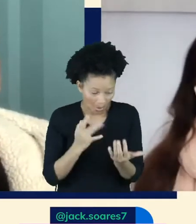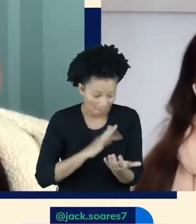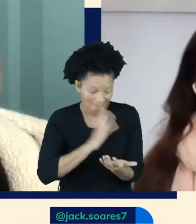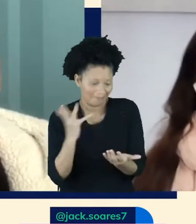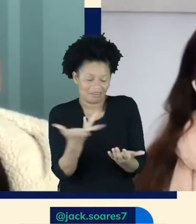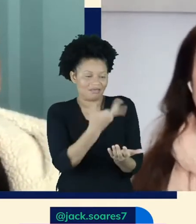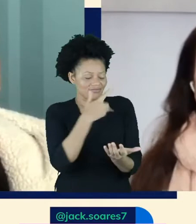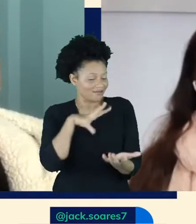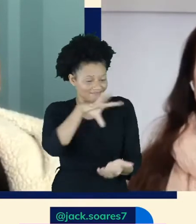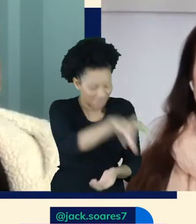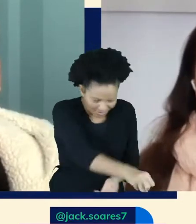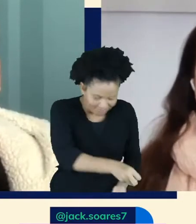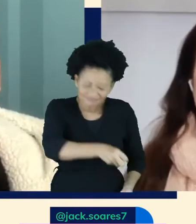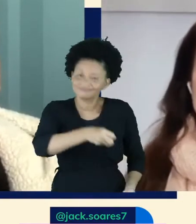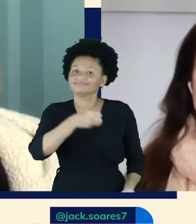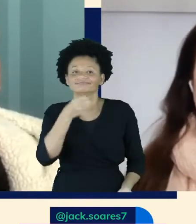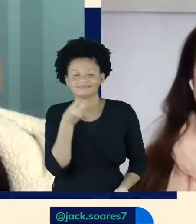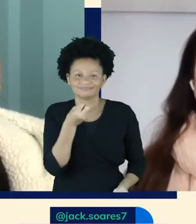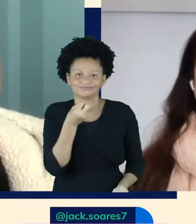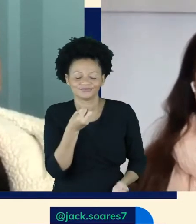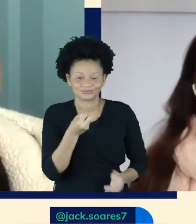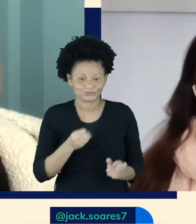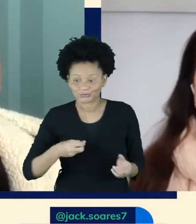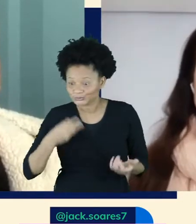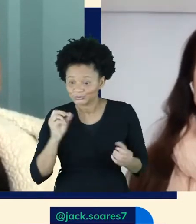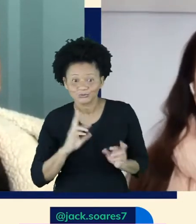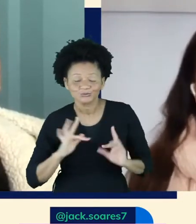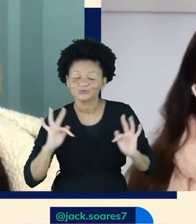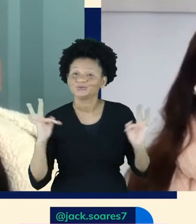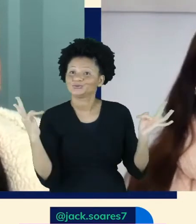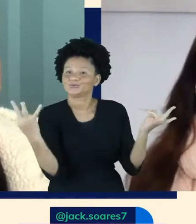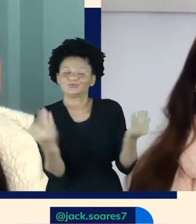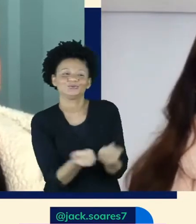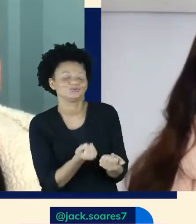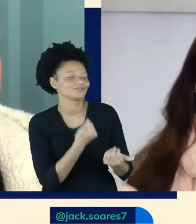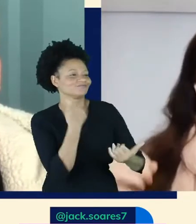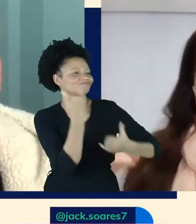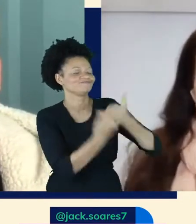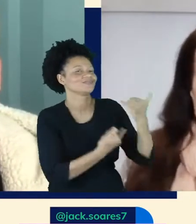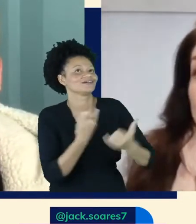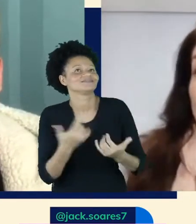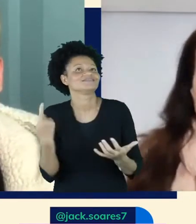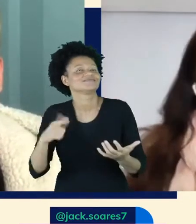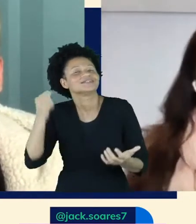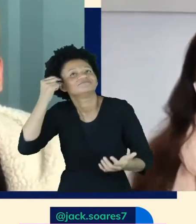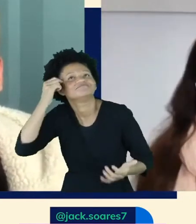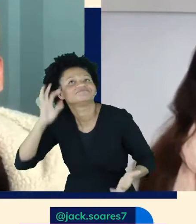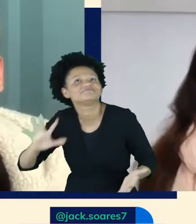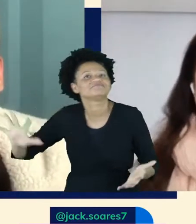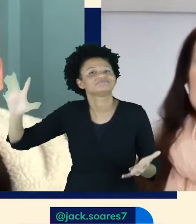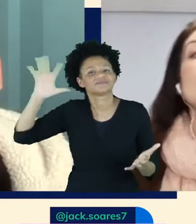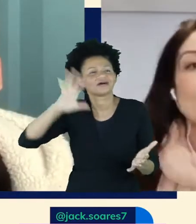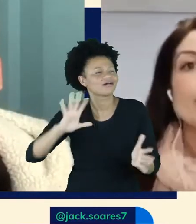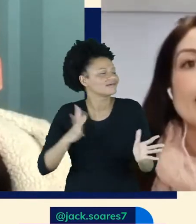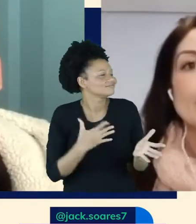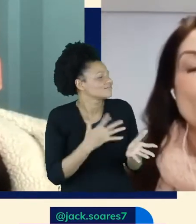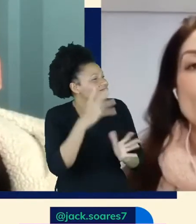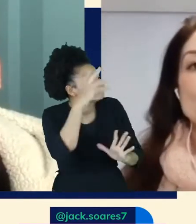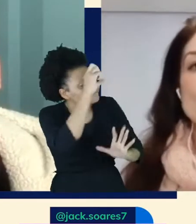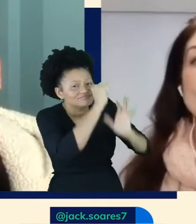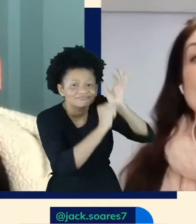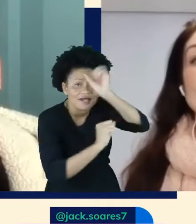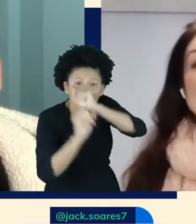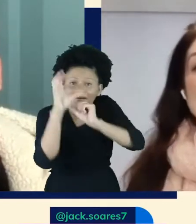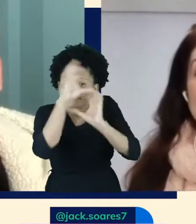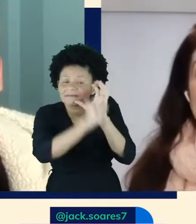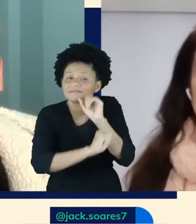vê, e para ela é tudo muito lúdico, ela não tem a questão da fantasia, para ela são corpos, ela está aprendendo sobre o mundo. Então, ela vai ali com a